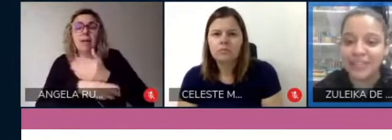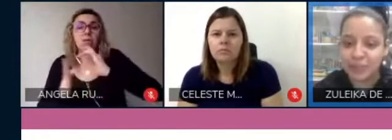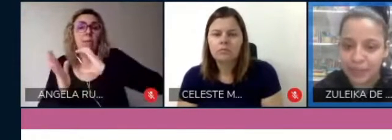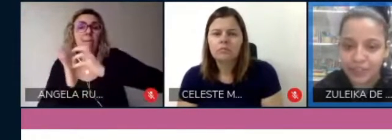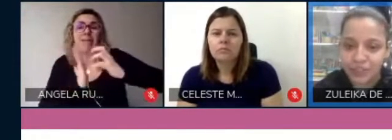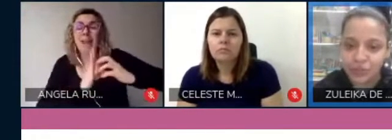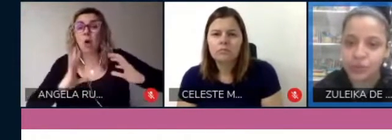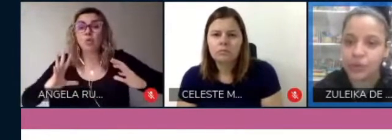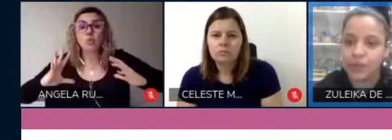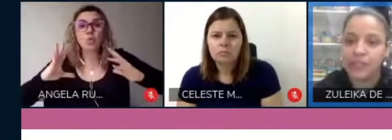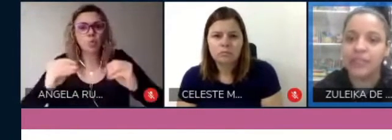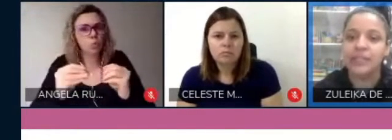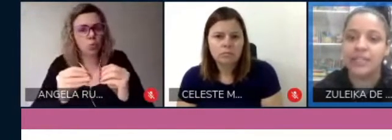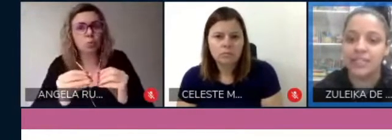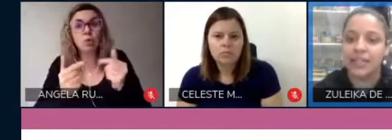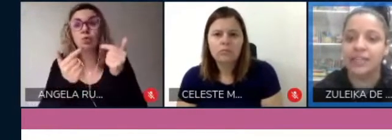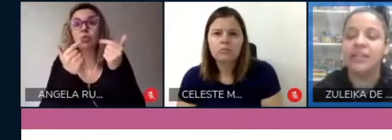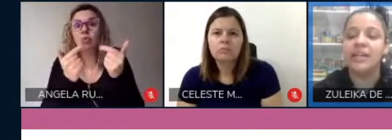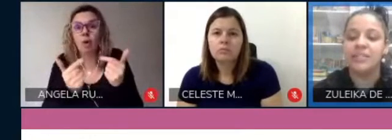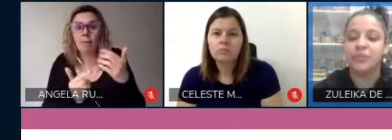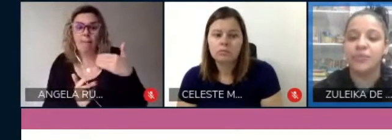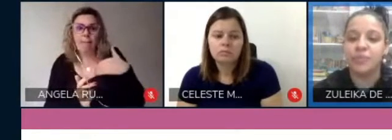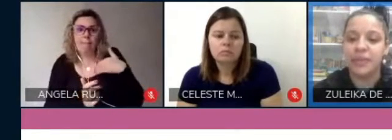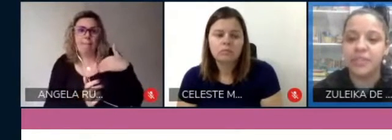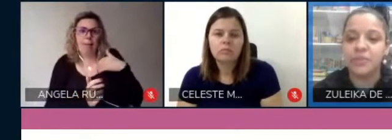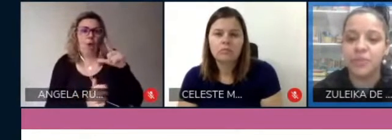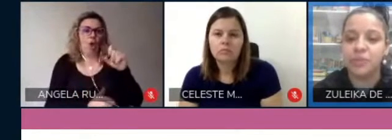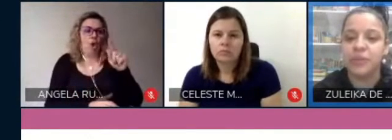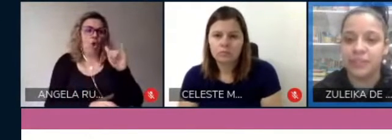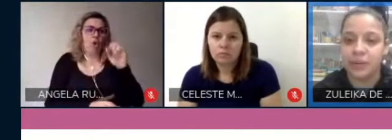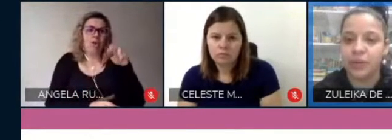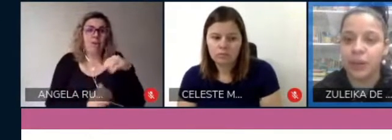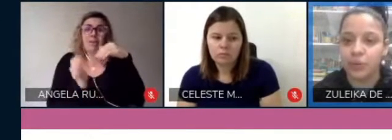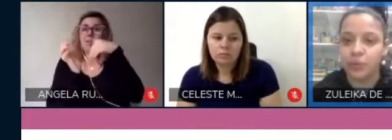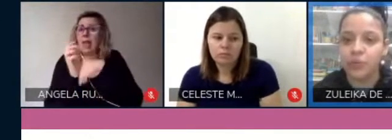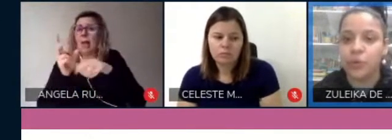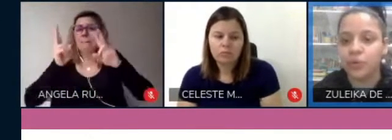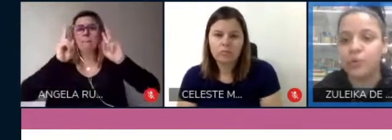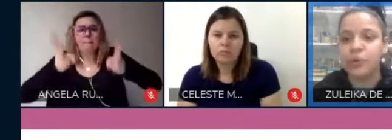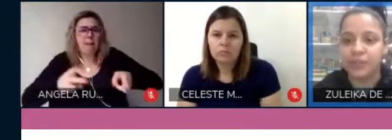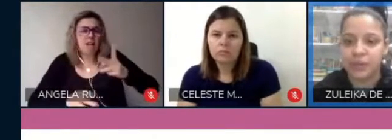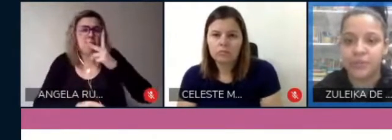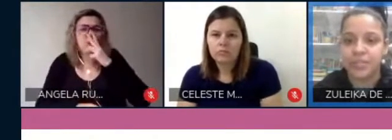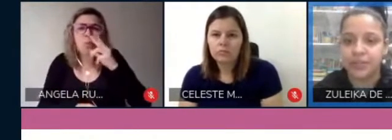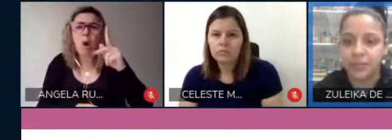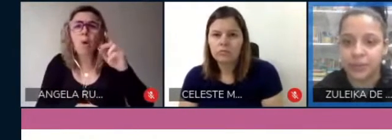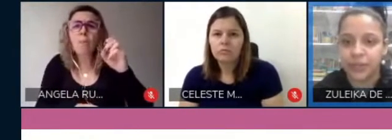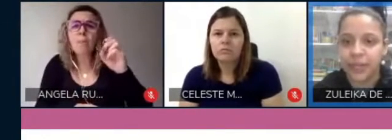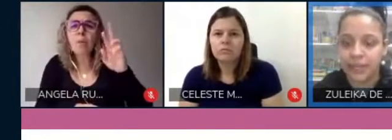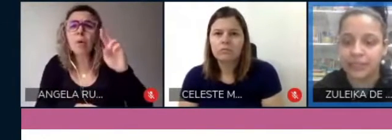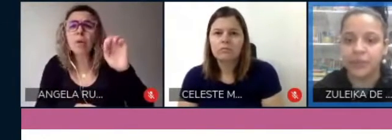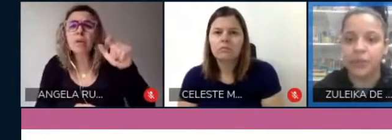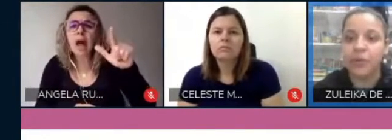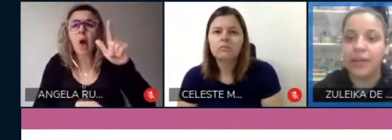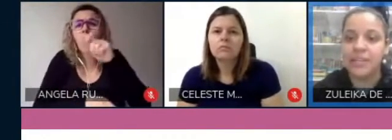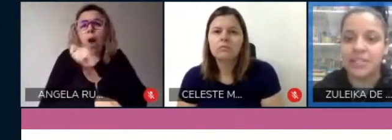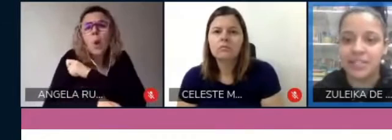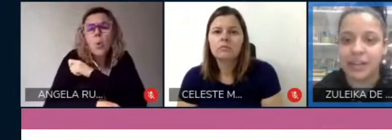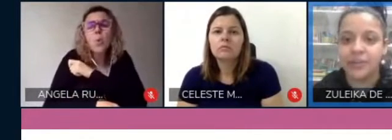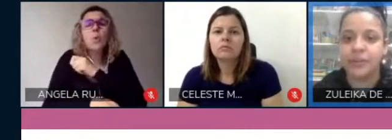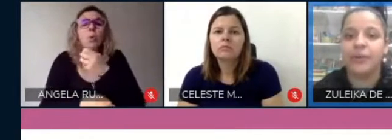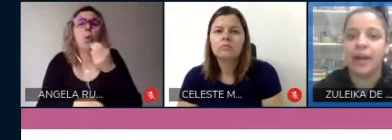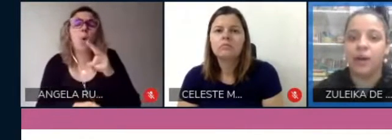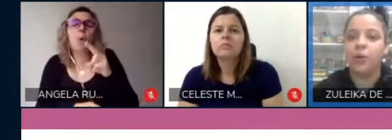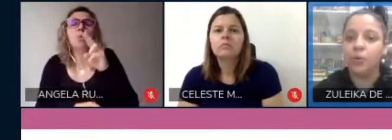e felizmente o login e a senha são os mesmos do portal do aluno ou do portal do servidor. Então, não